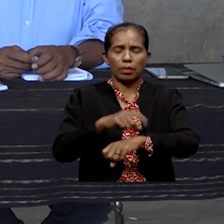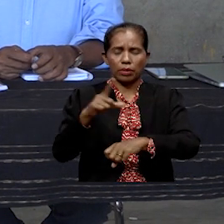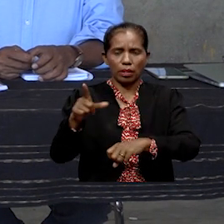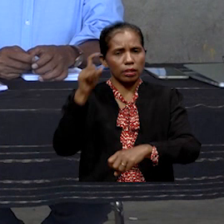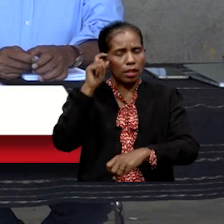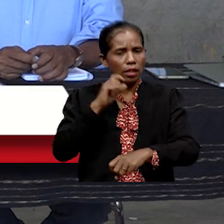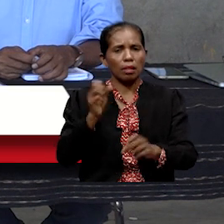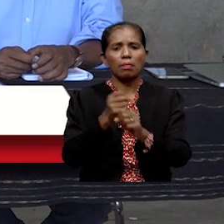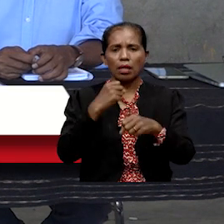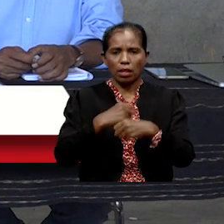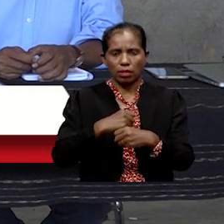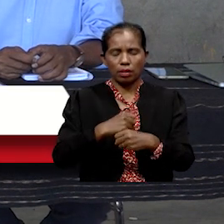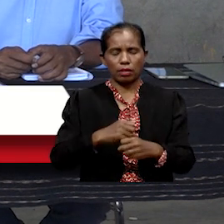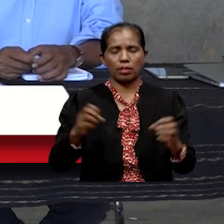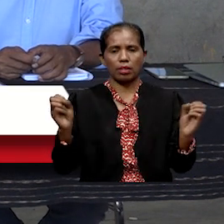se lu iko.